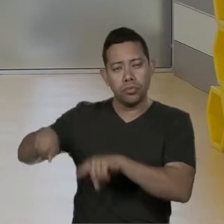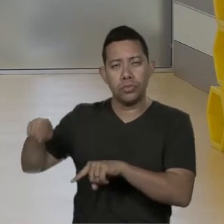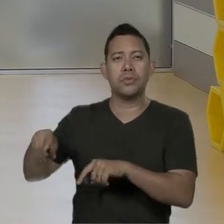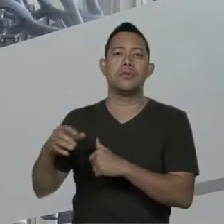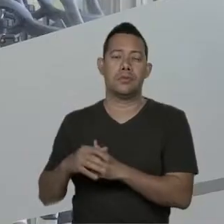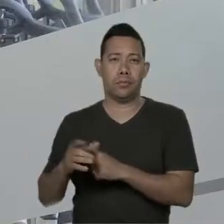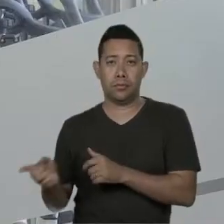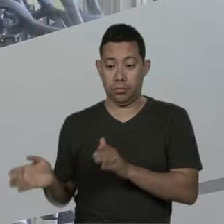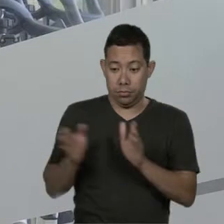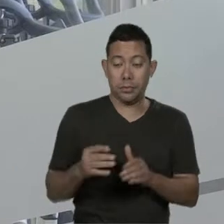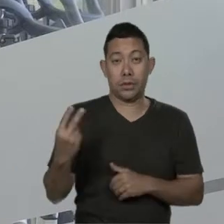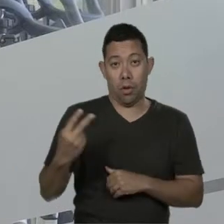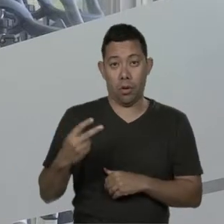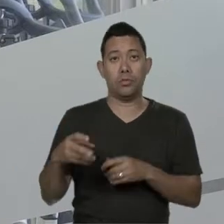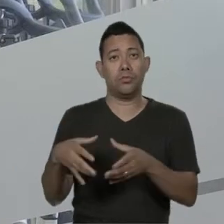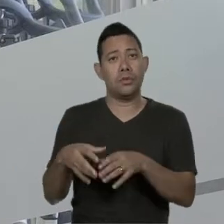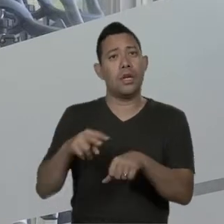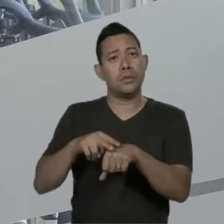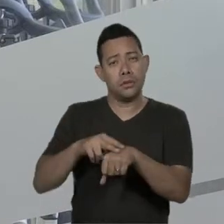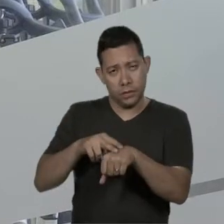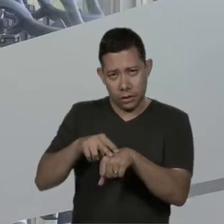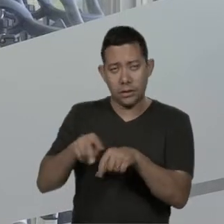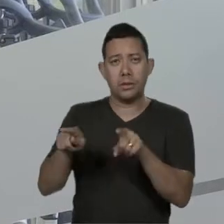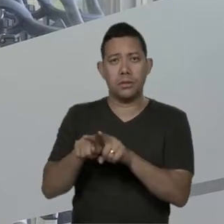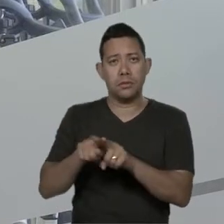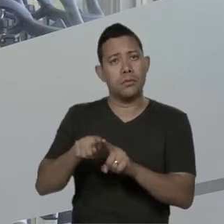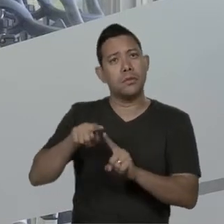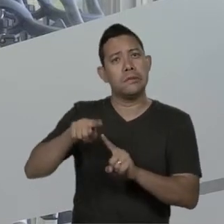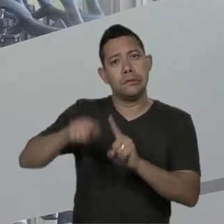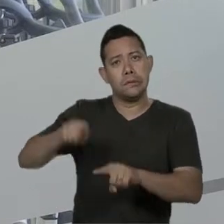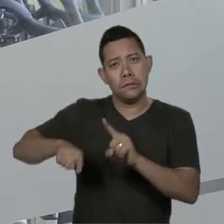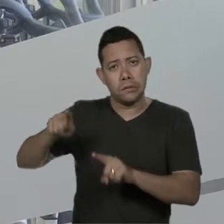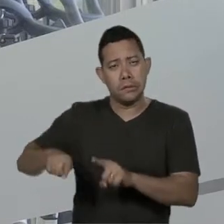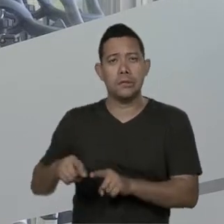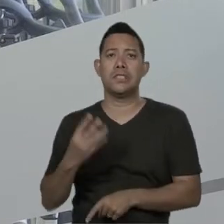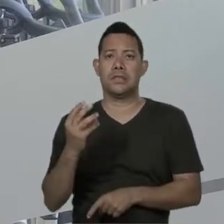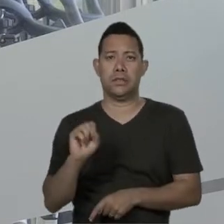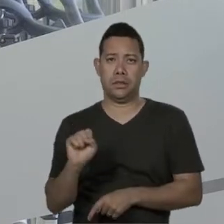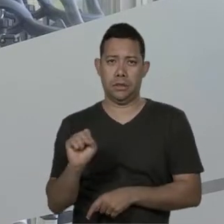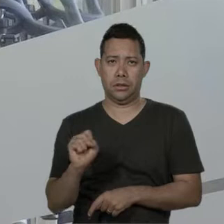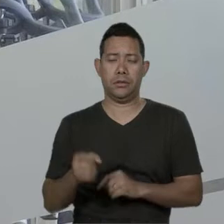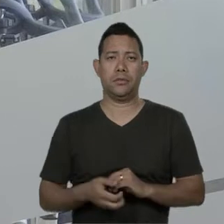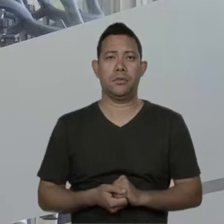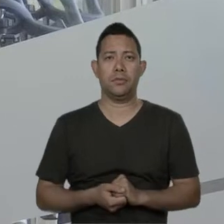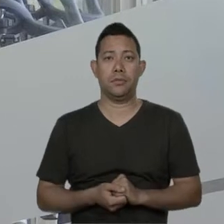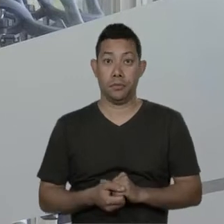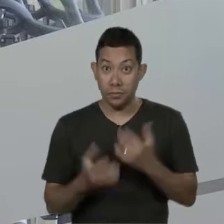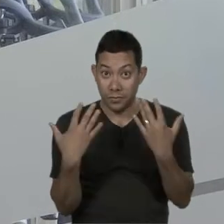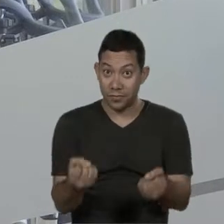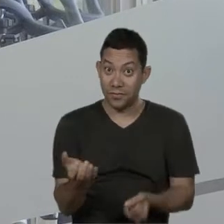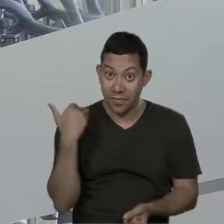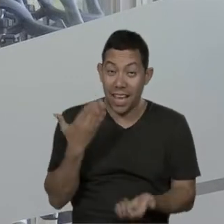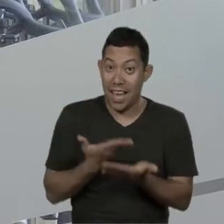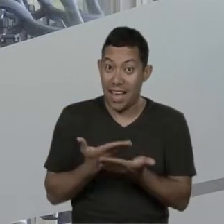1 minuto e meio. No segundo bloco, também em zona 3, iremos fazer variações a cada 30 segundos. Vem com a